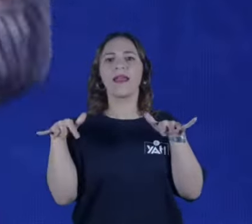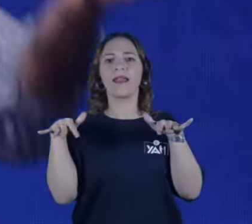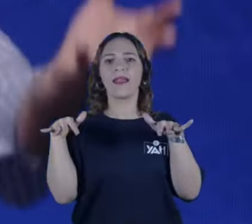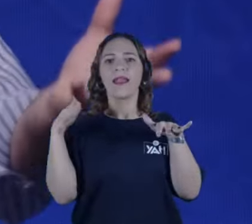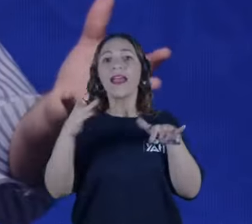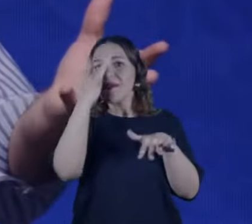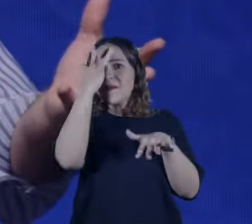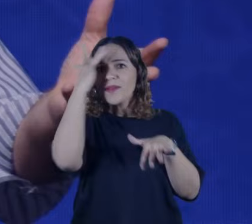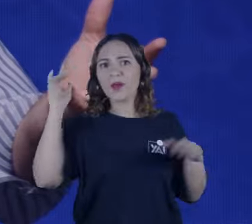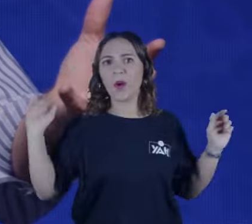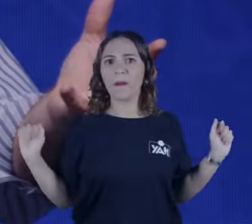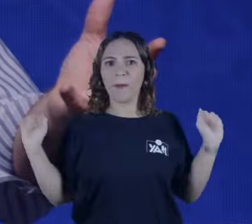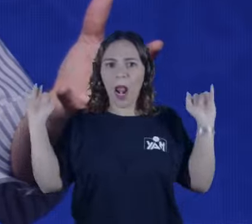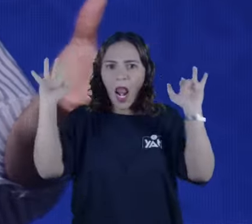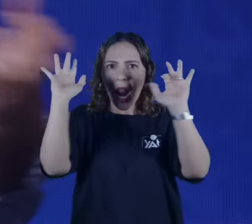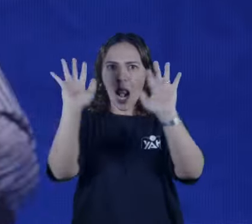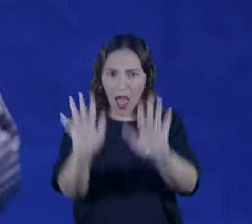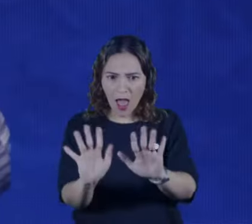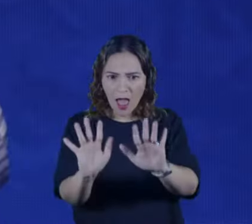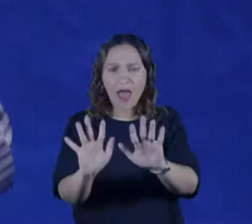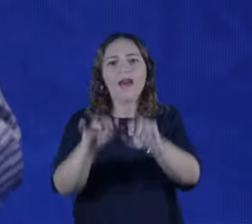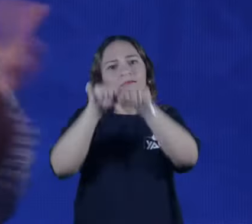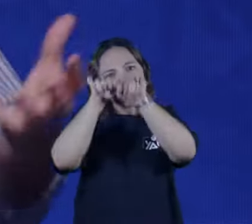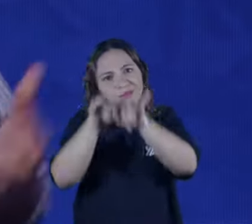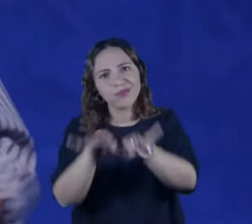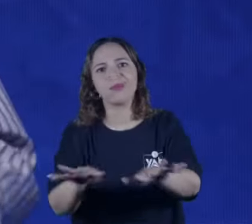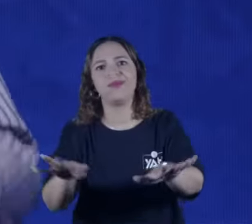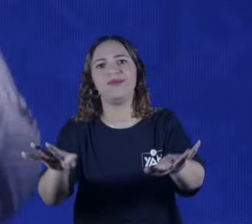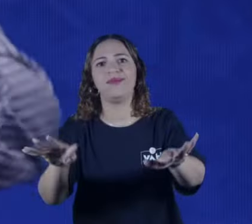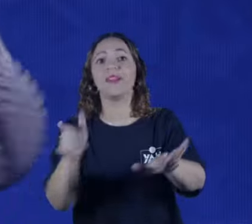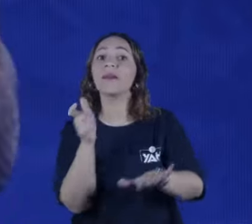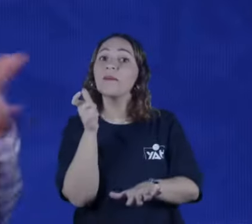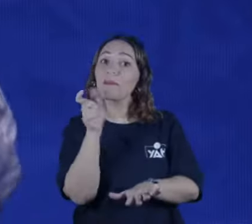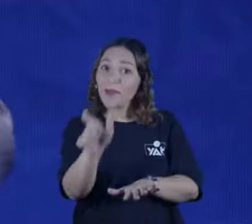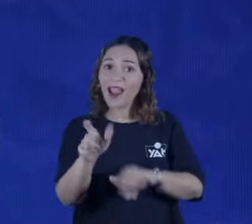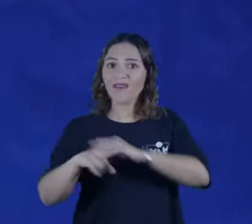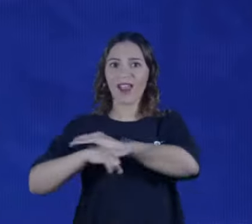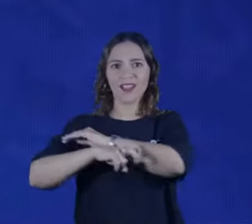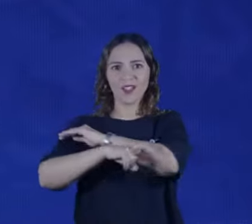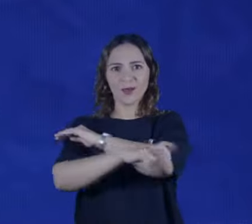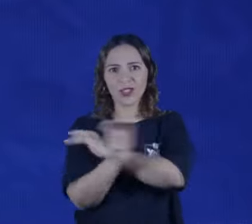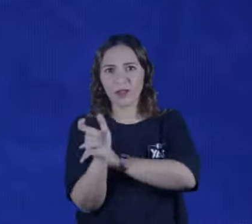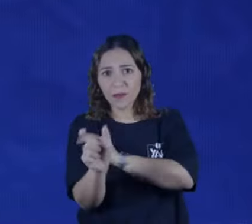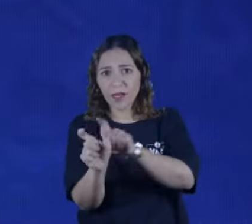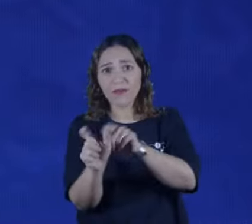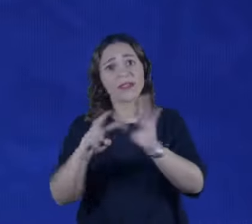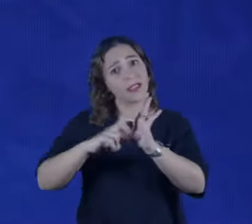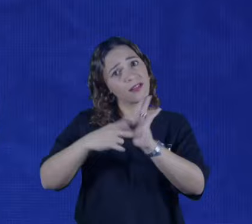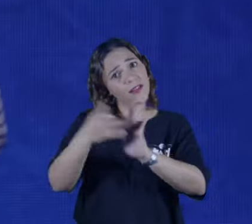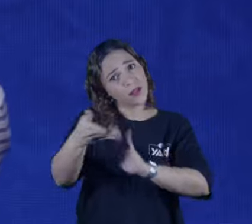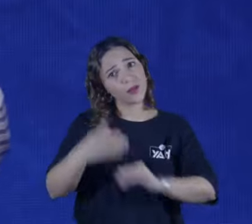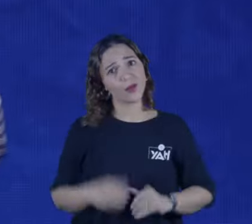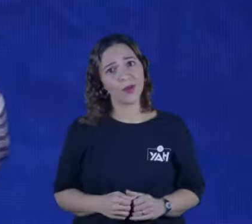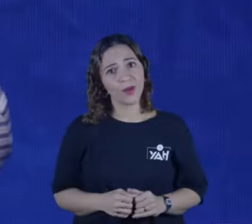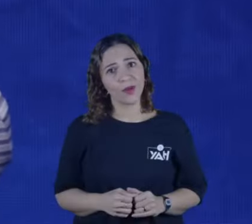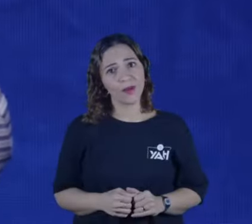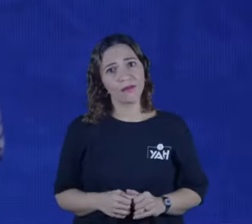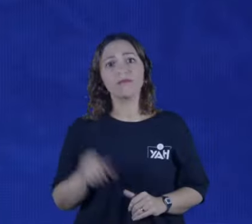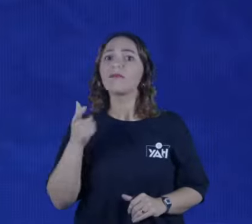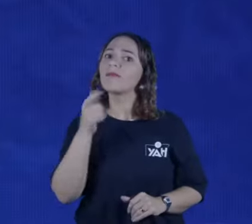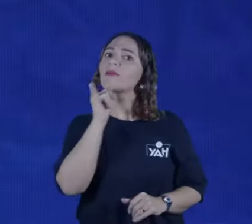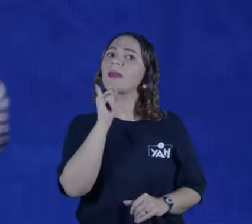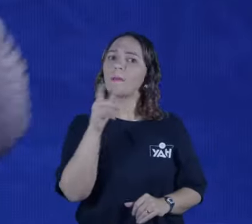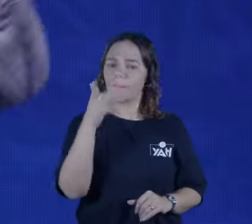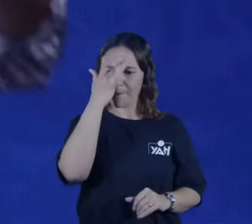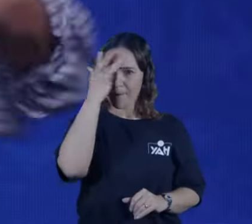chamados para fora. É essa a etimologia, chamados para fora, uma assembleia chamada para